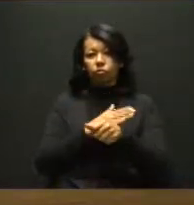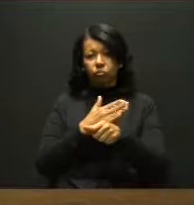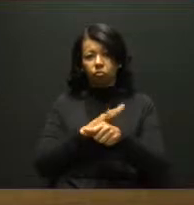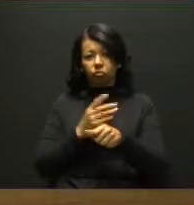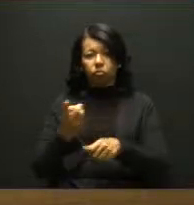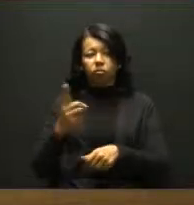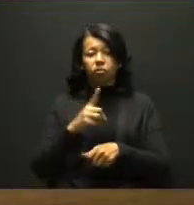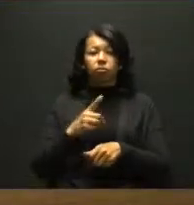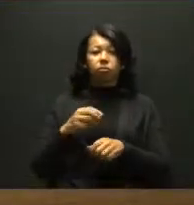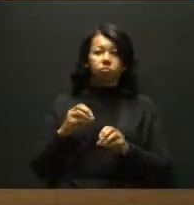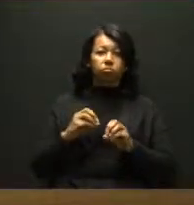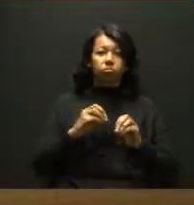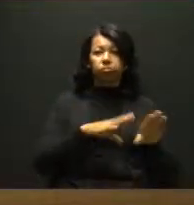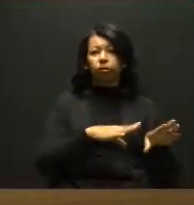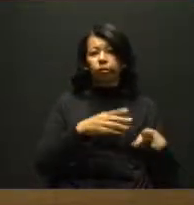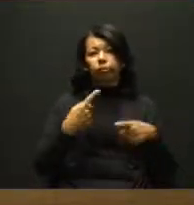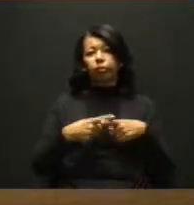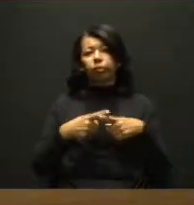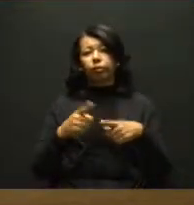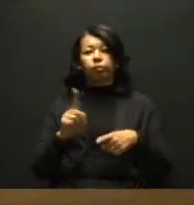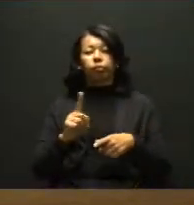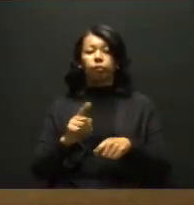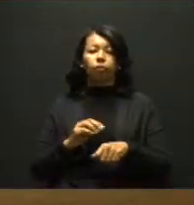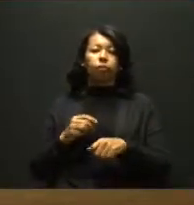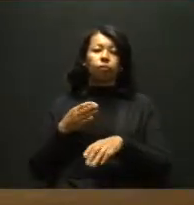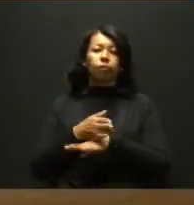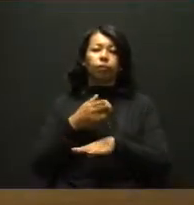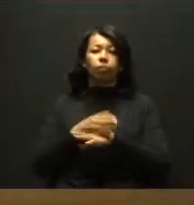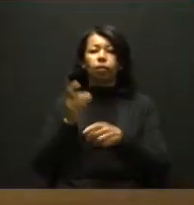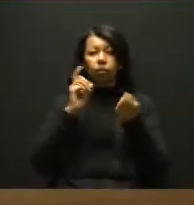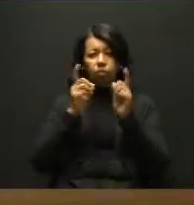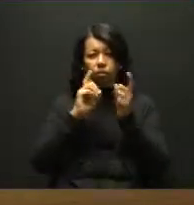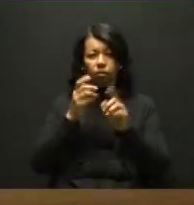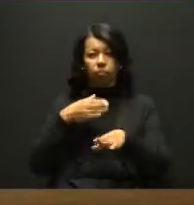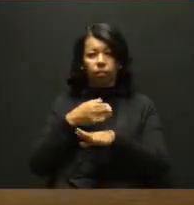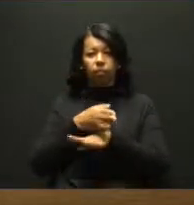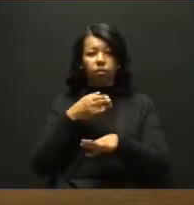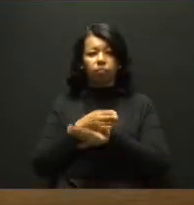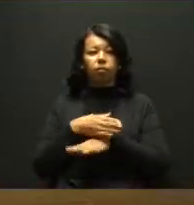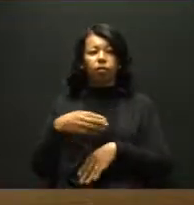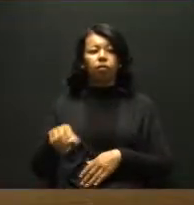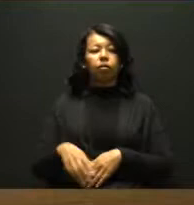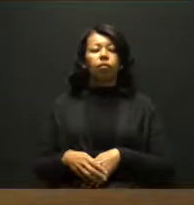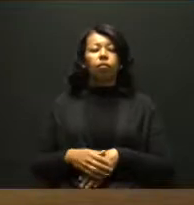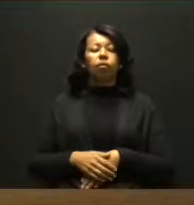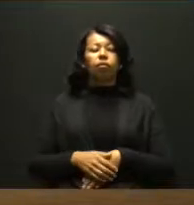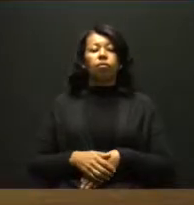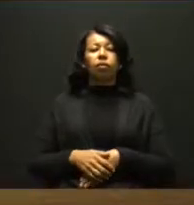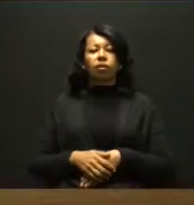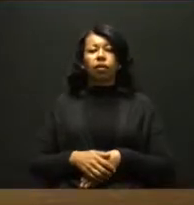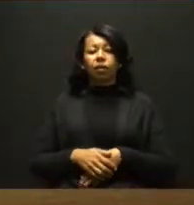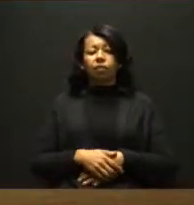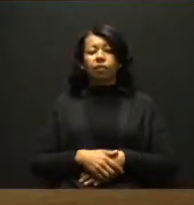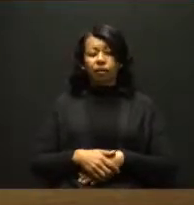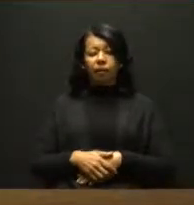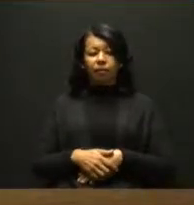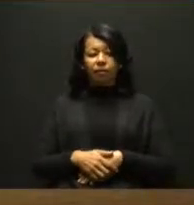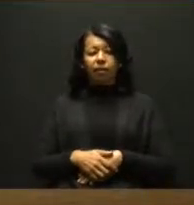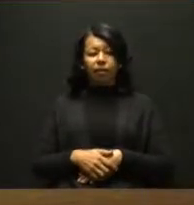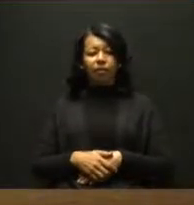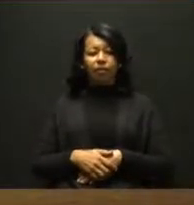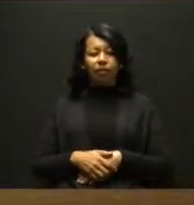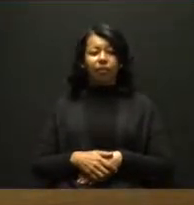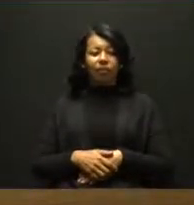retirar do plenário já que não está querendo fazer parte da sessão e participar de forma civilizada e continuando o